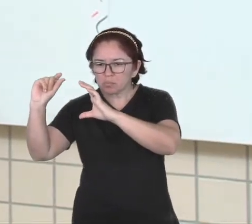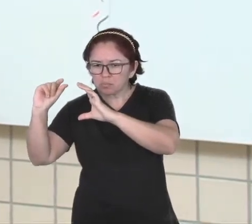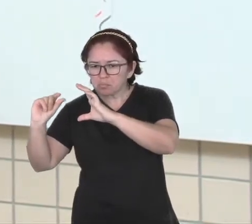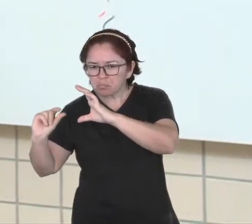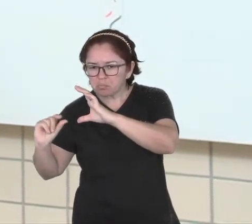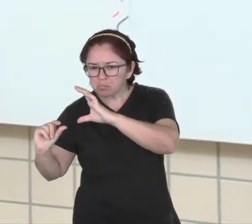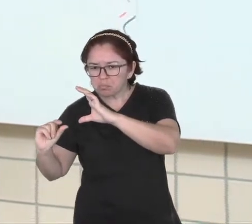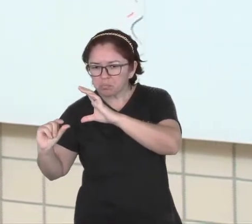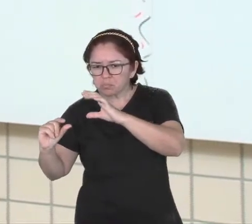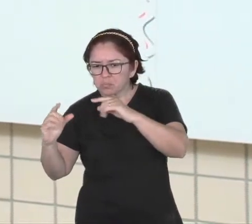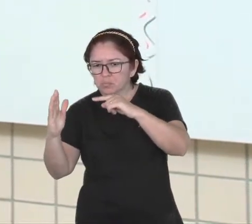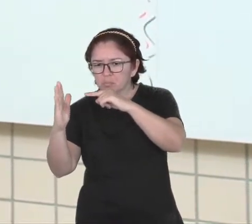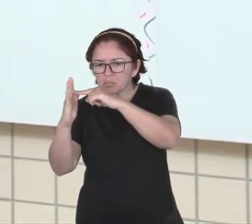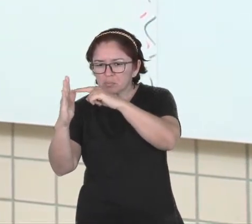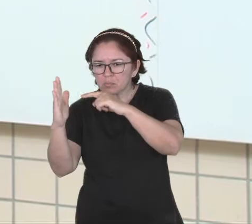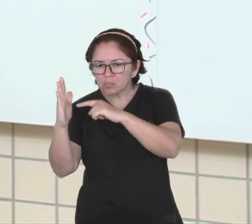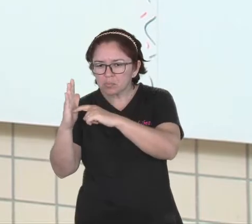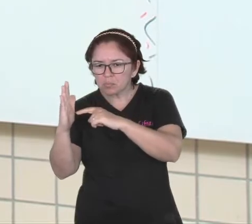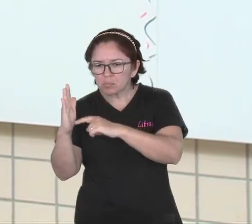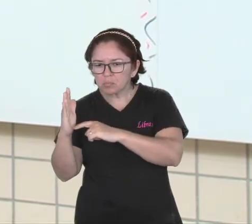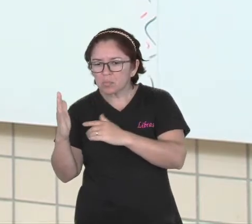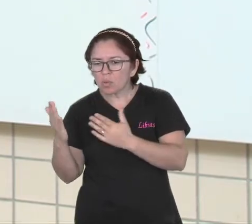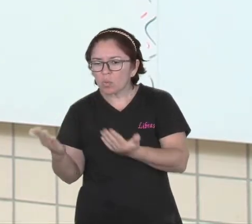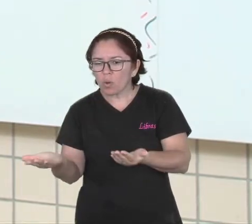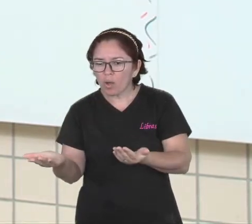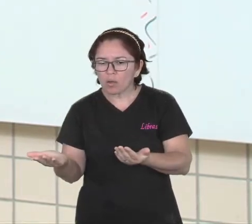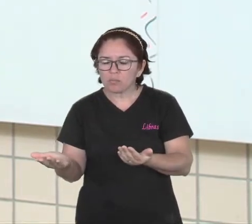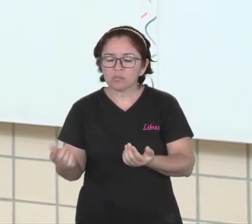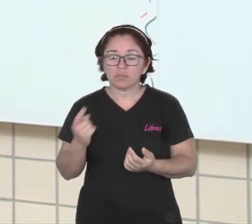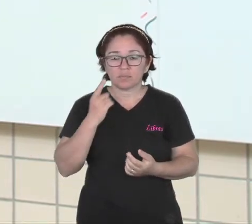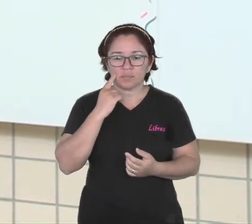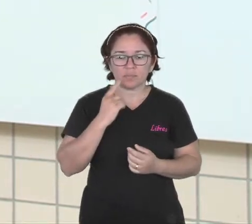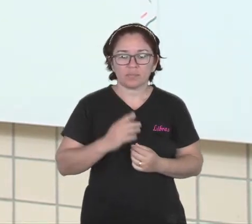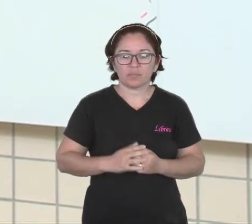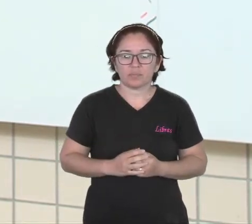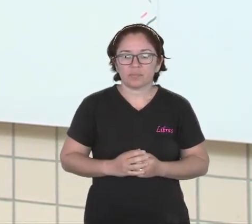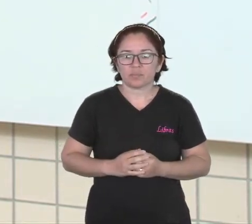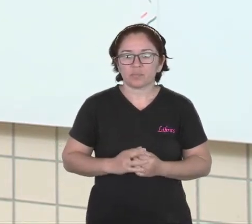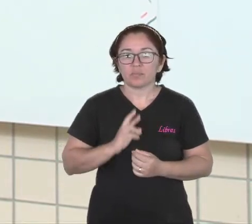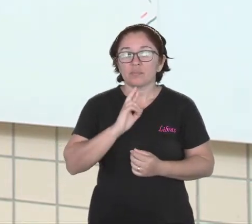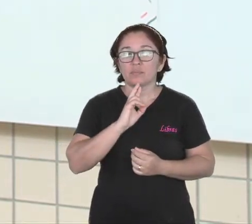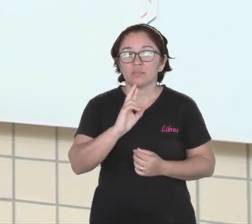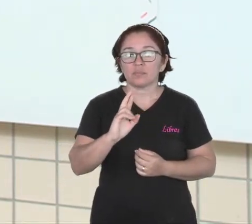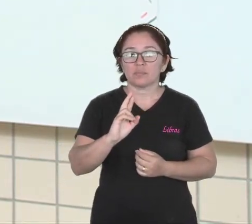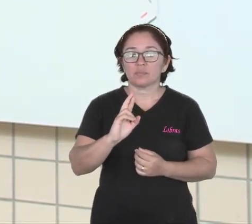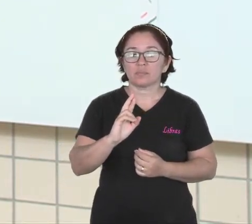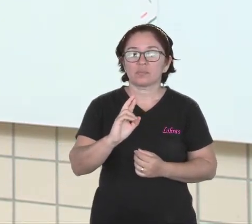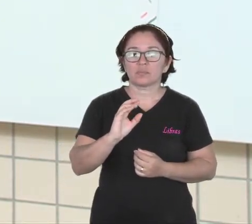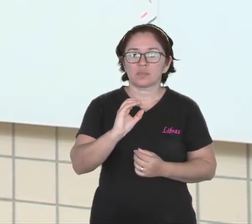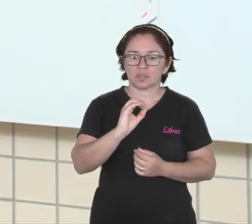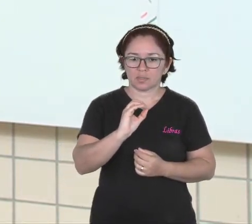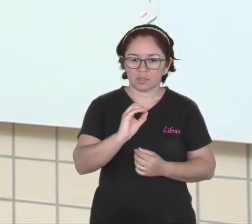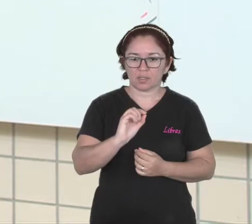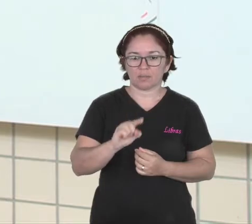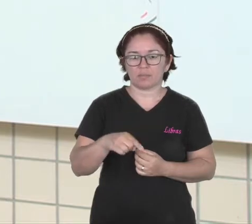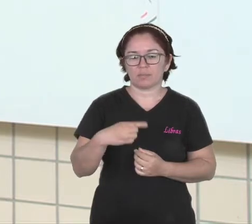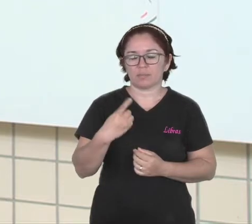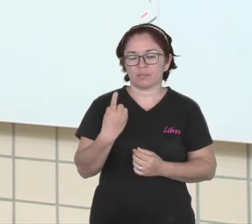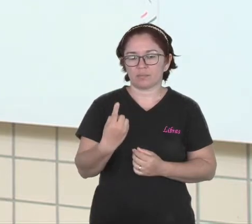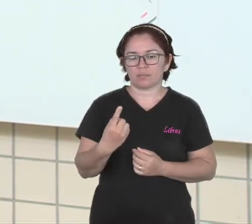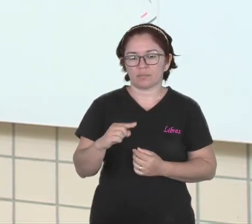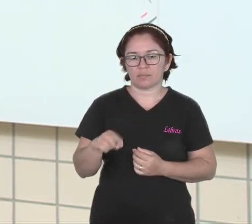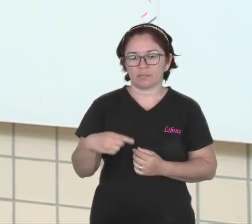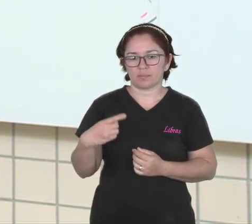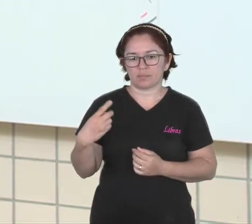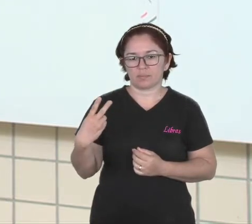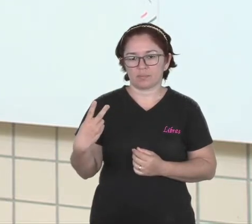2. Ou seja, quais entraram no lugar do x? Foi o 0, foi o 1 e foi o